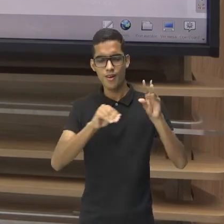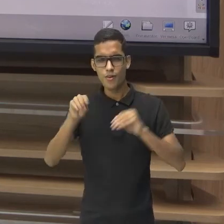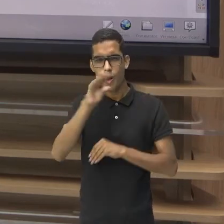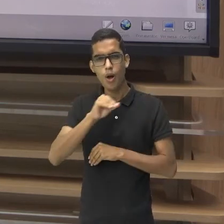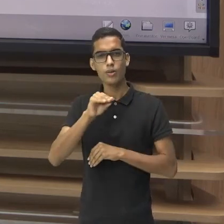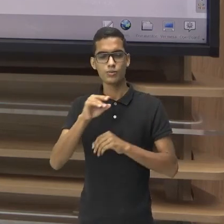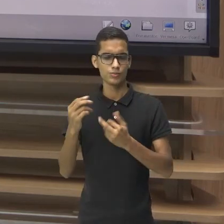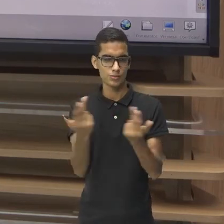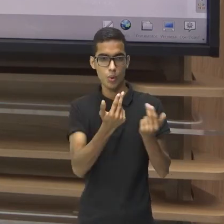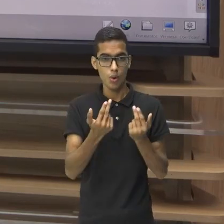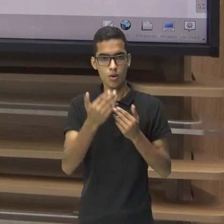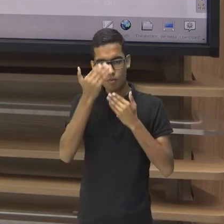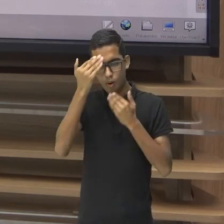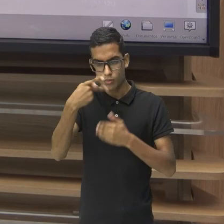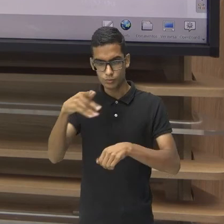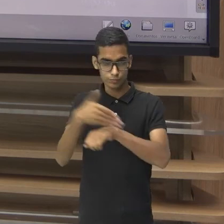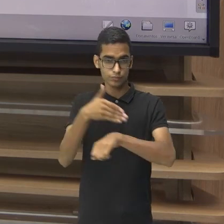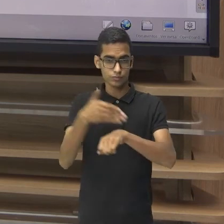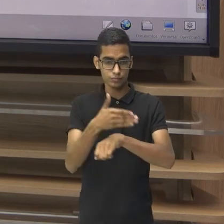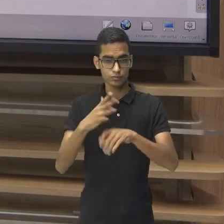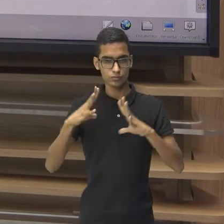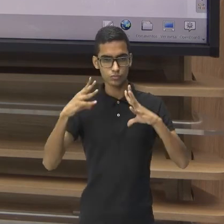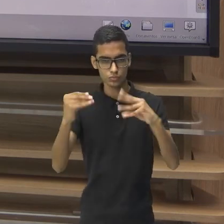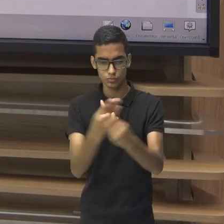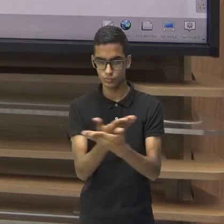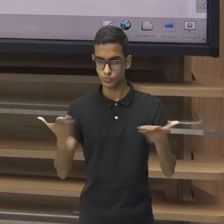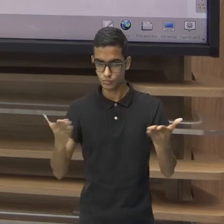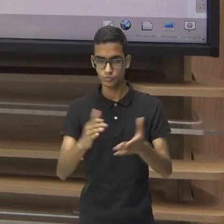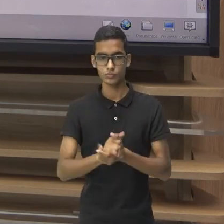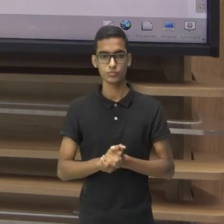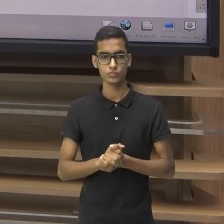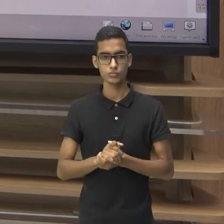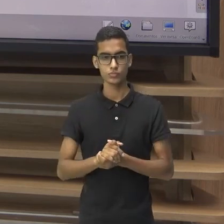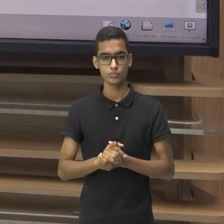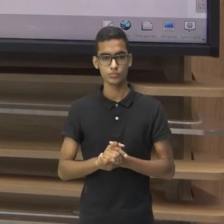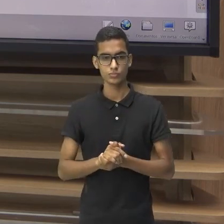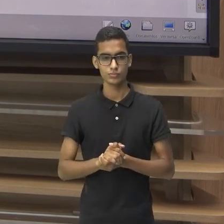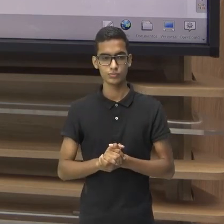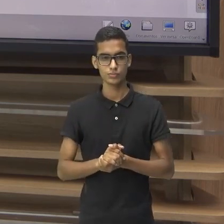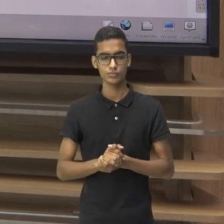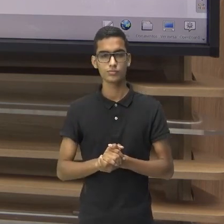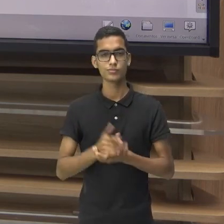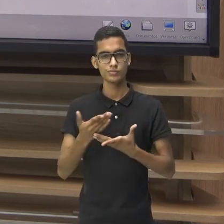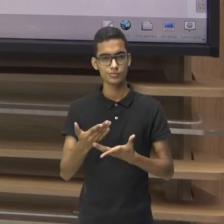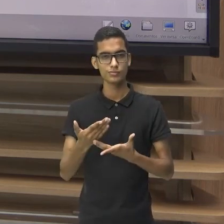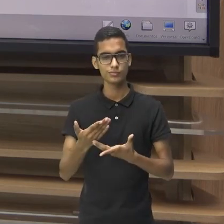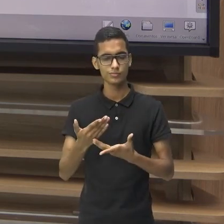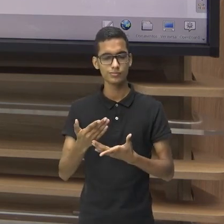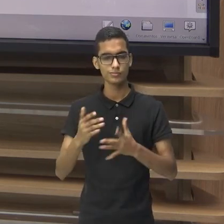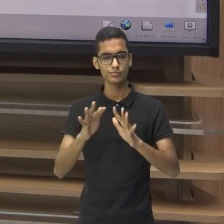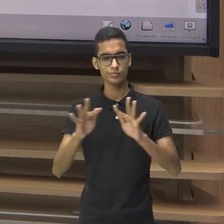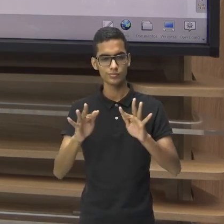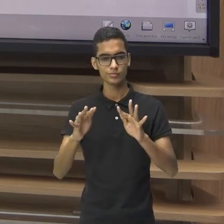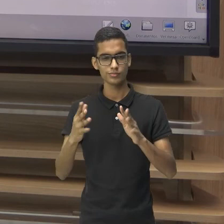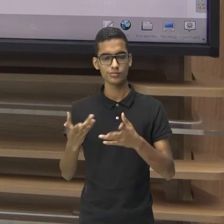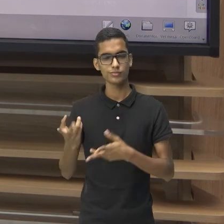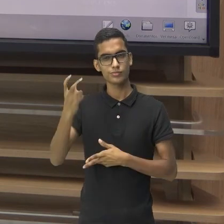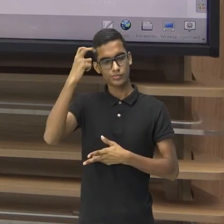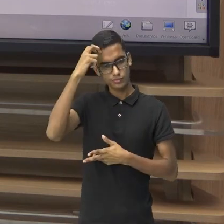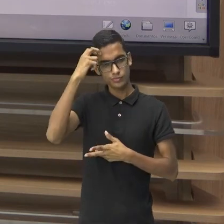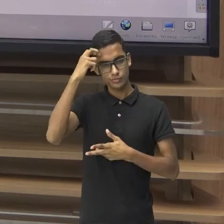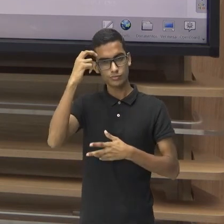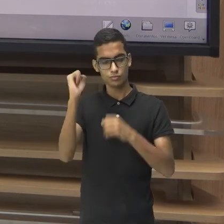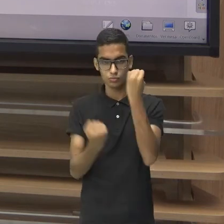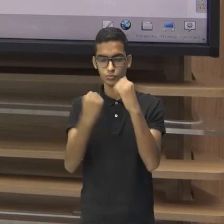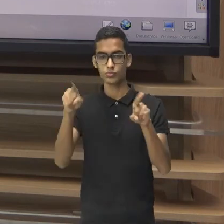bem, obrigado pela participação de todos vocês e fica aí a mensagem da indústria cultural e a